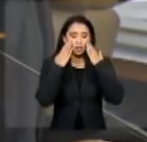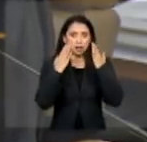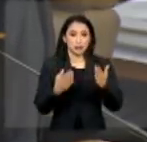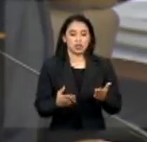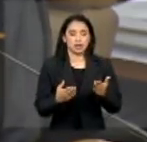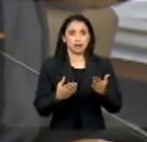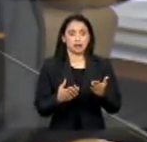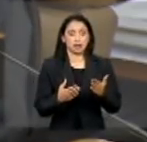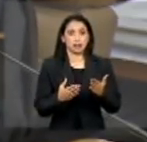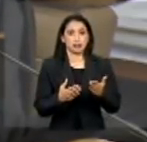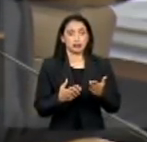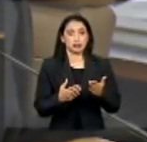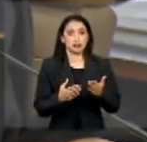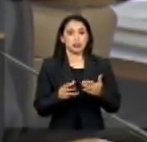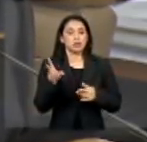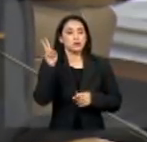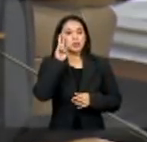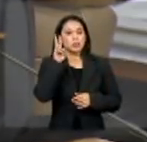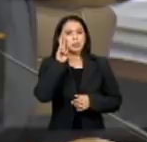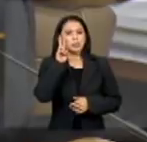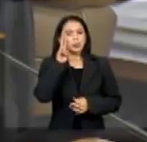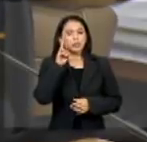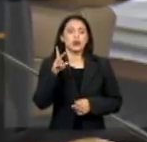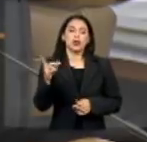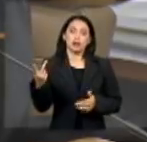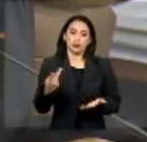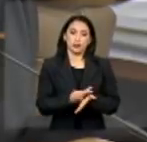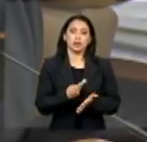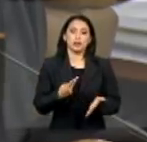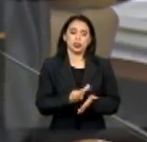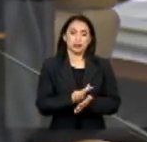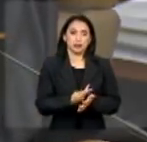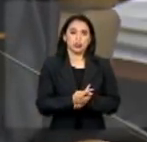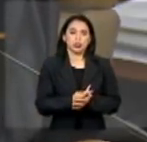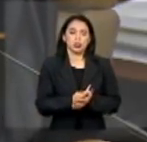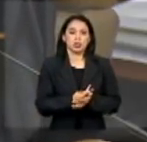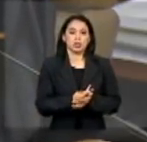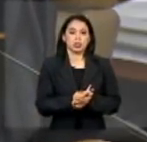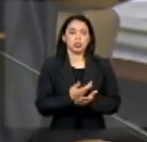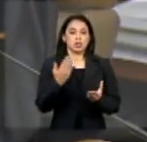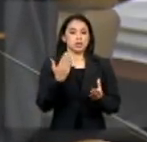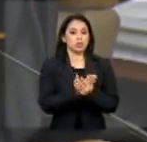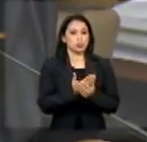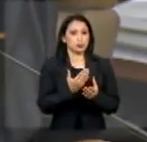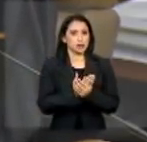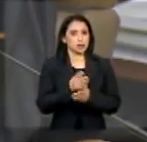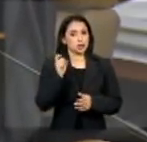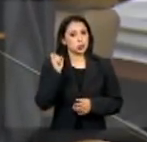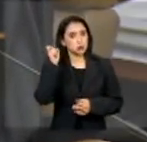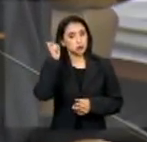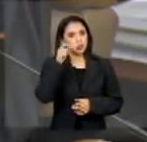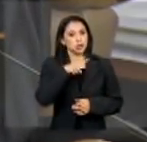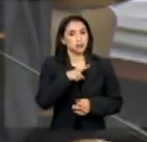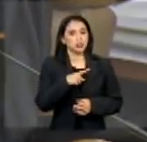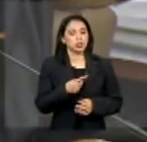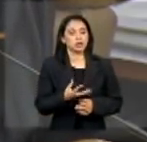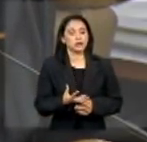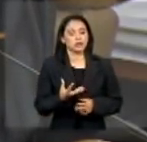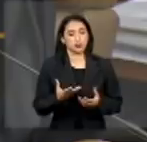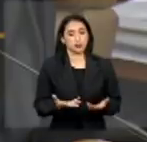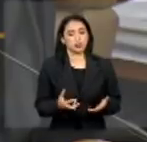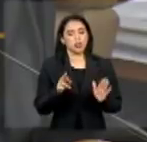em forma de memoriais e é o que tenha ocorrido em casos complexos dessa natureza as